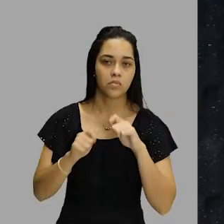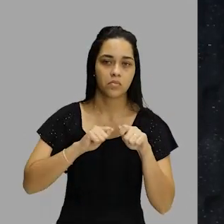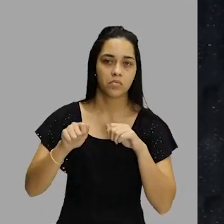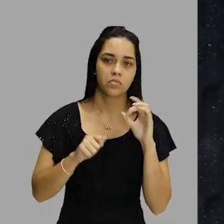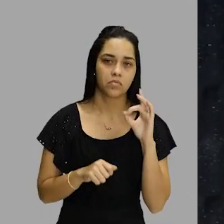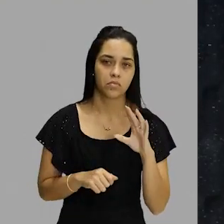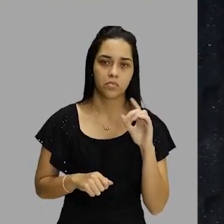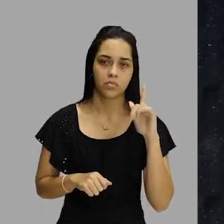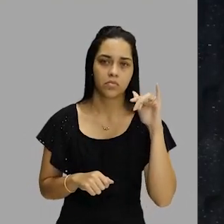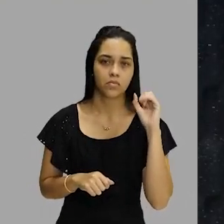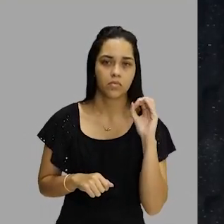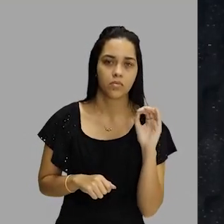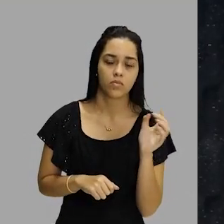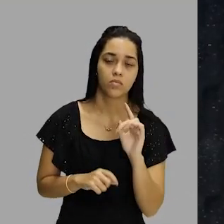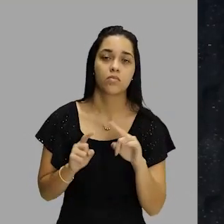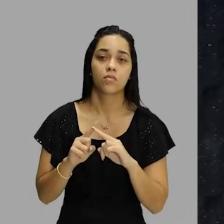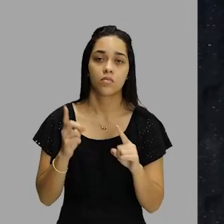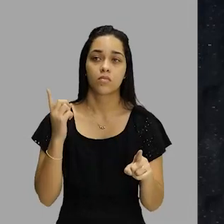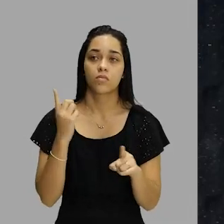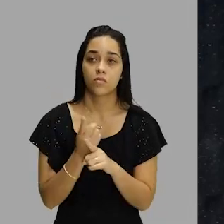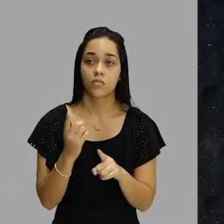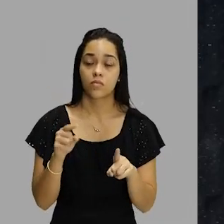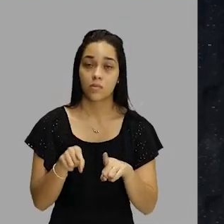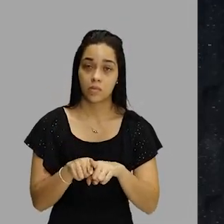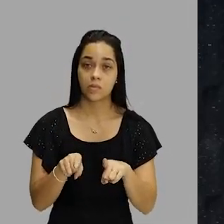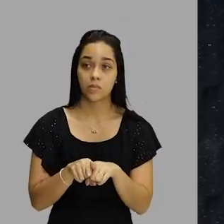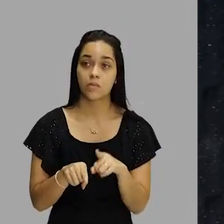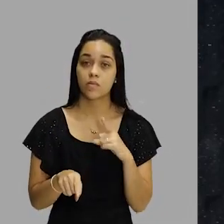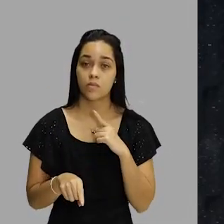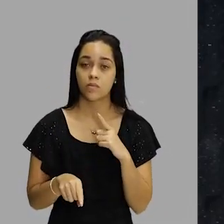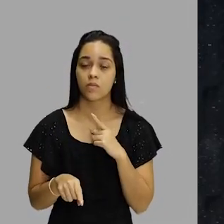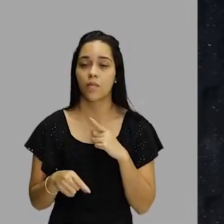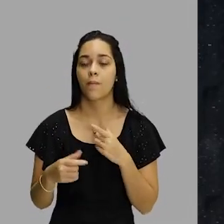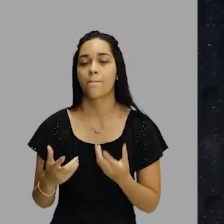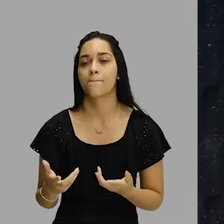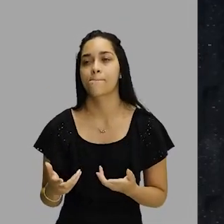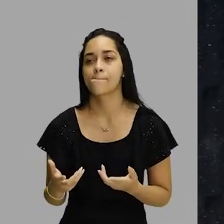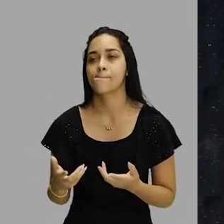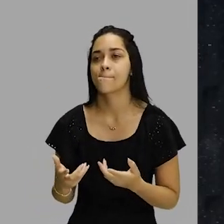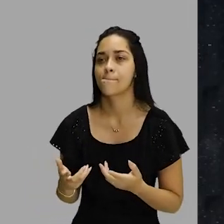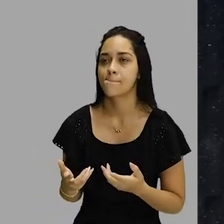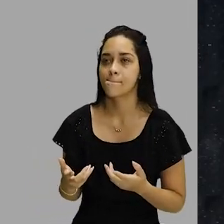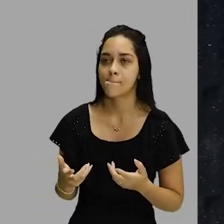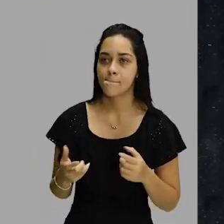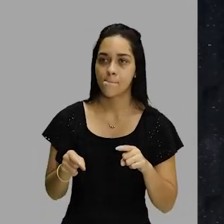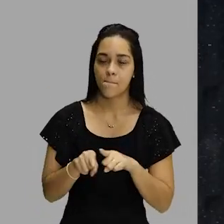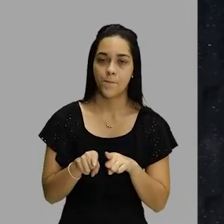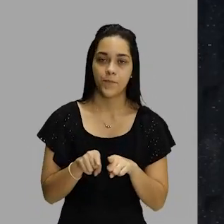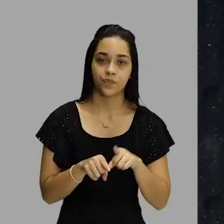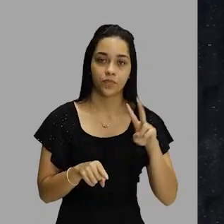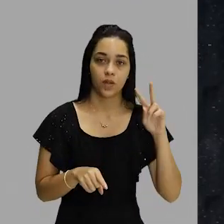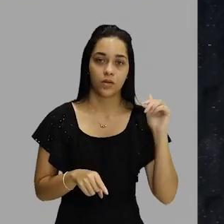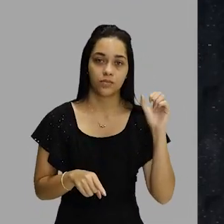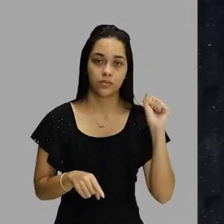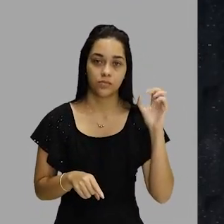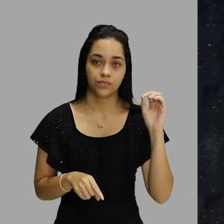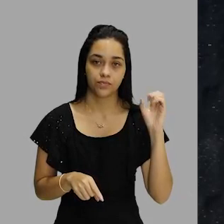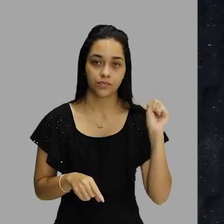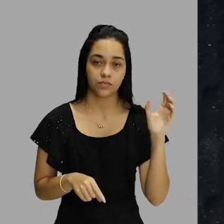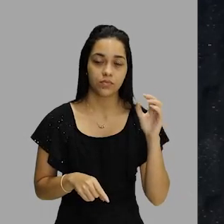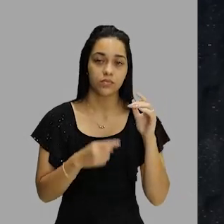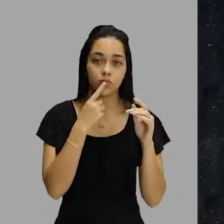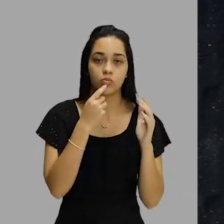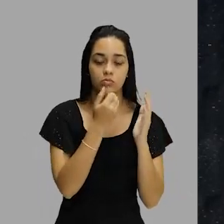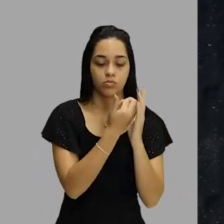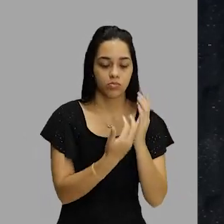pelo músculo liso. Nós encontramos músculo liso presente, por exemplo, nos nossos vasos sanguíneos. Um vaso sanguíneo